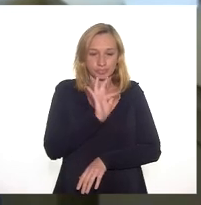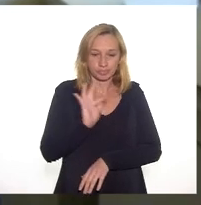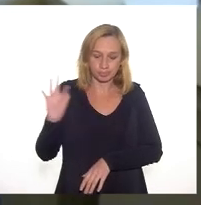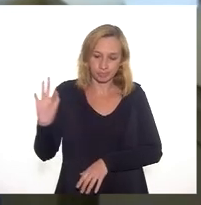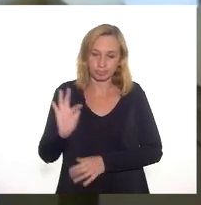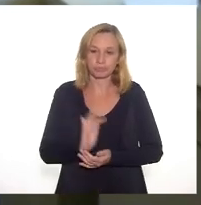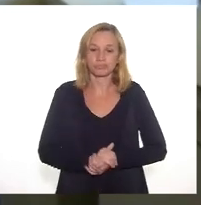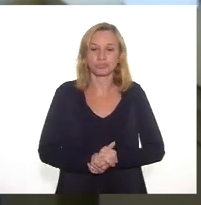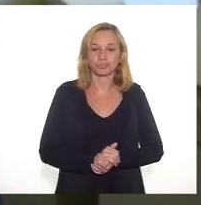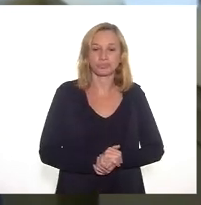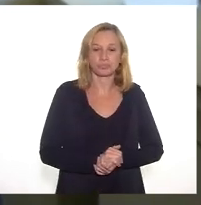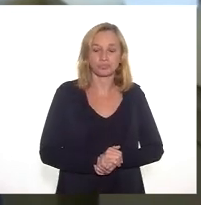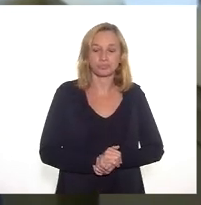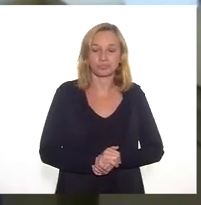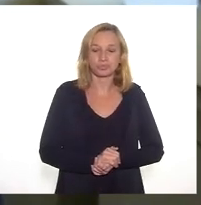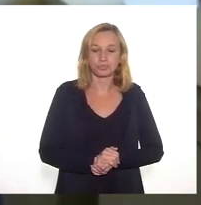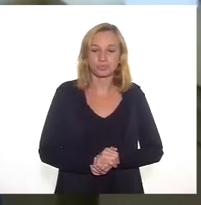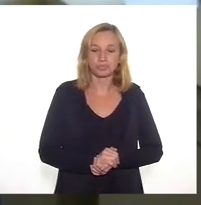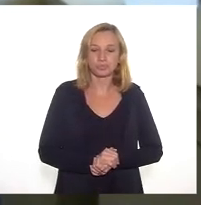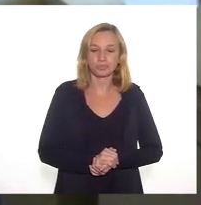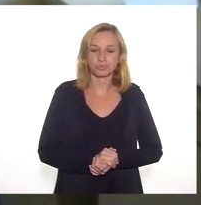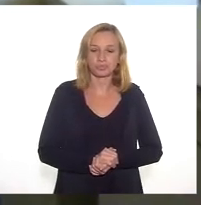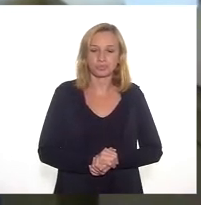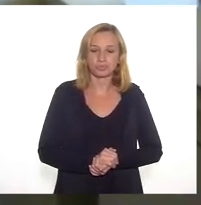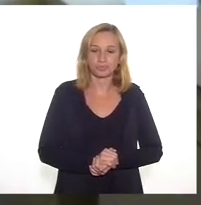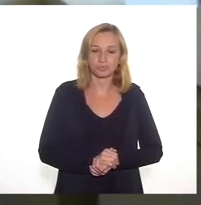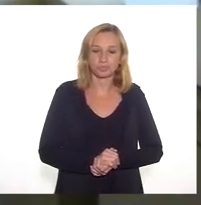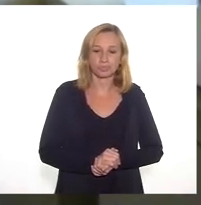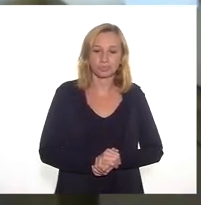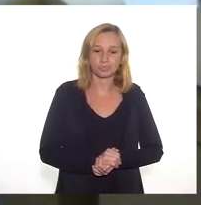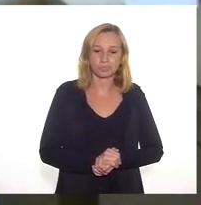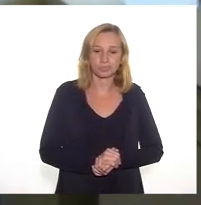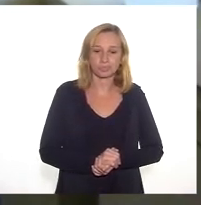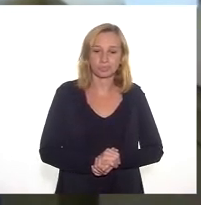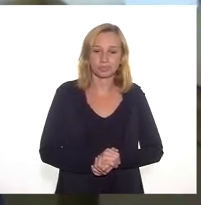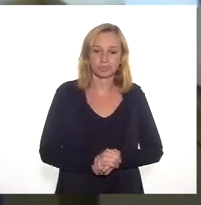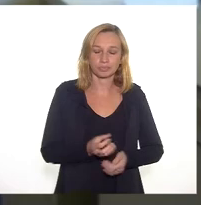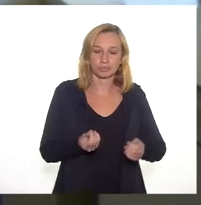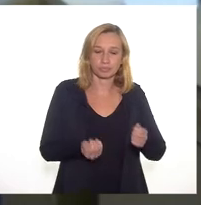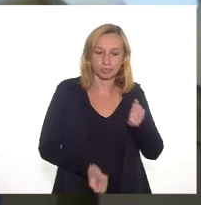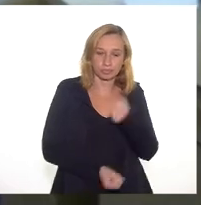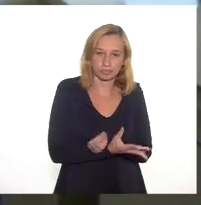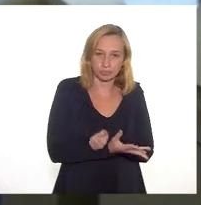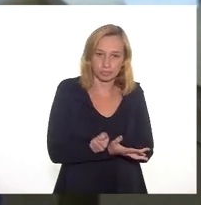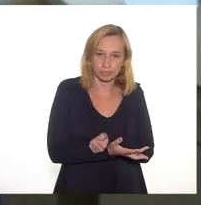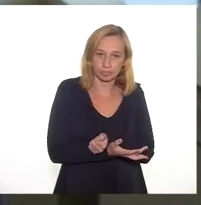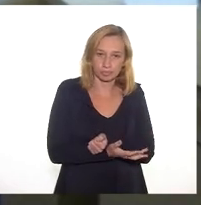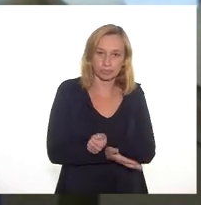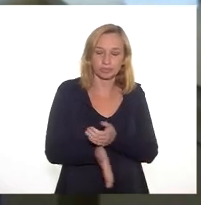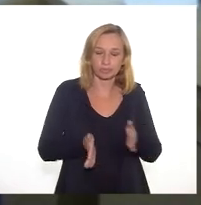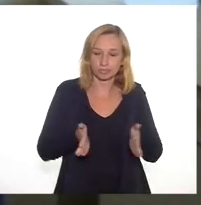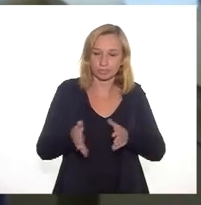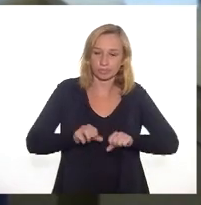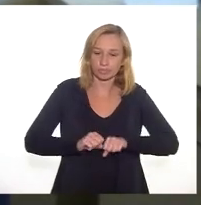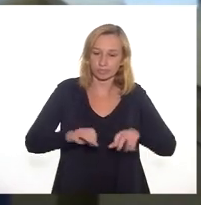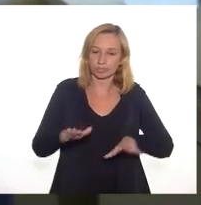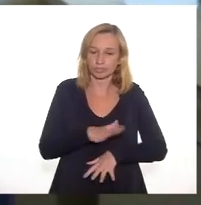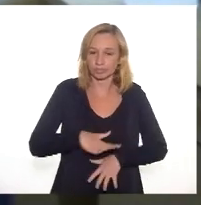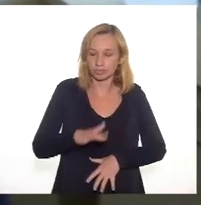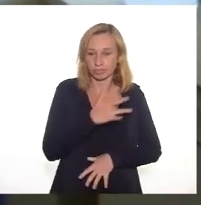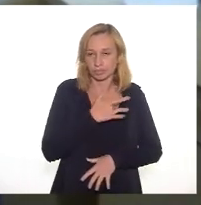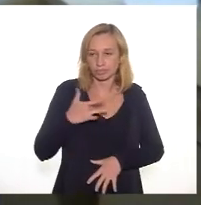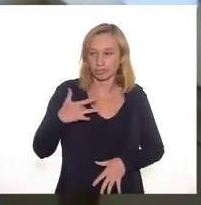a gente inferia como indícios de corrupção em pandemia na área da